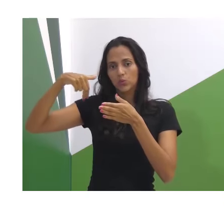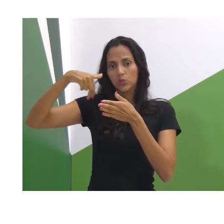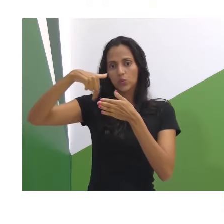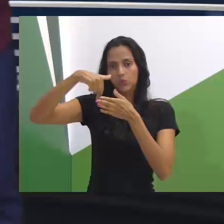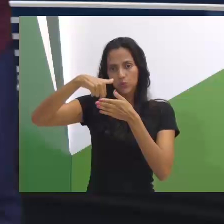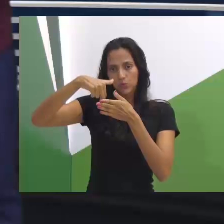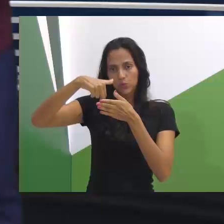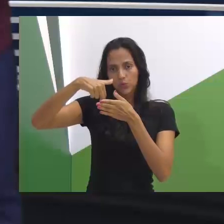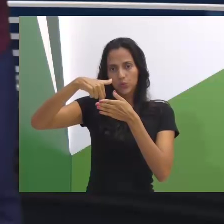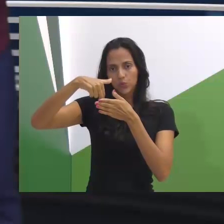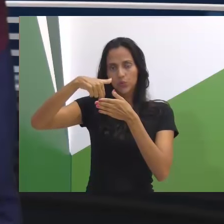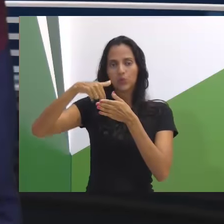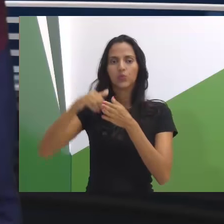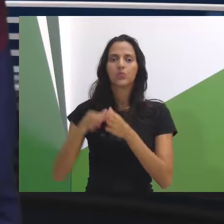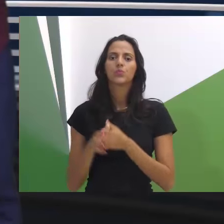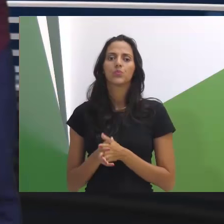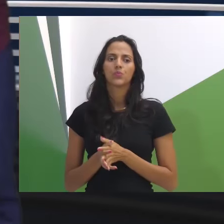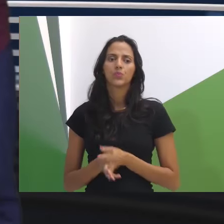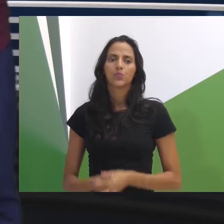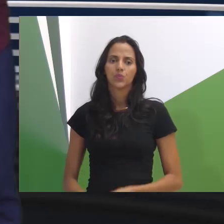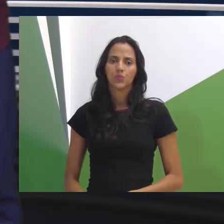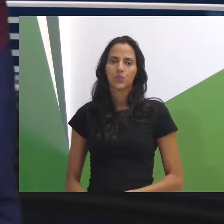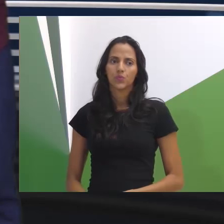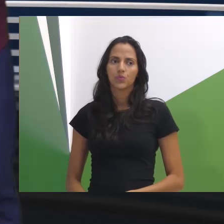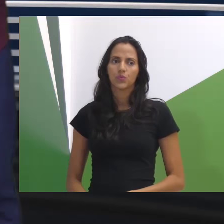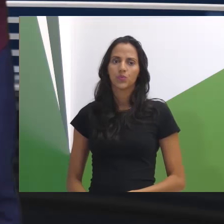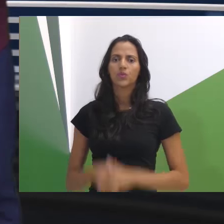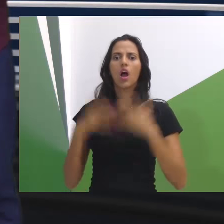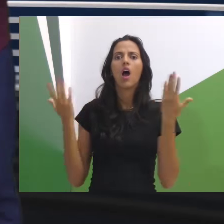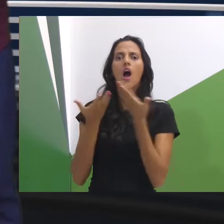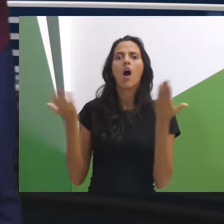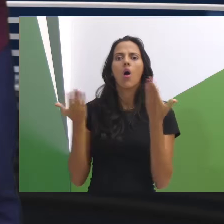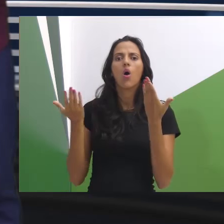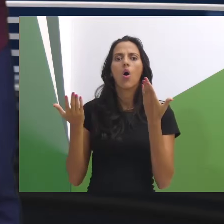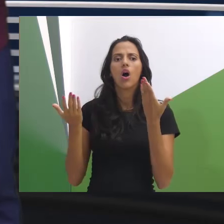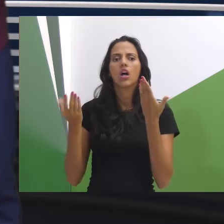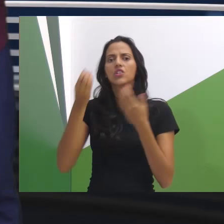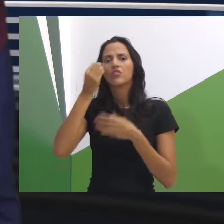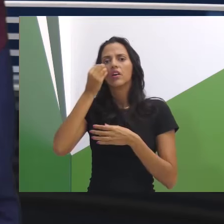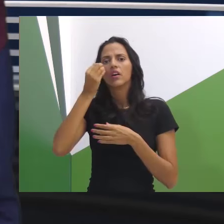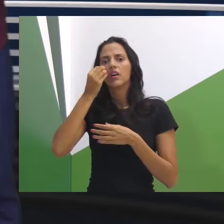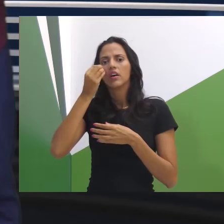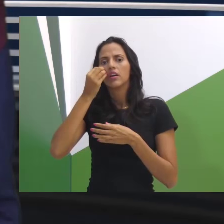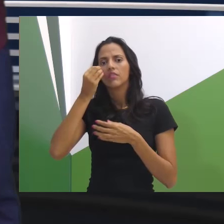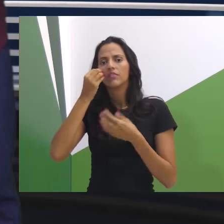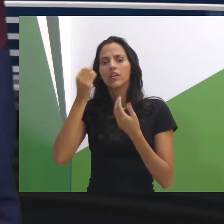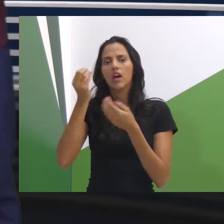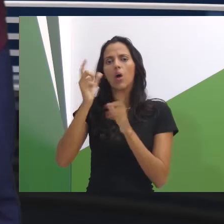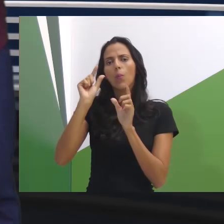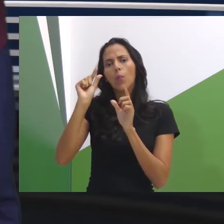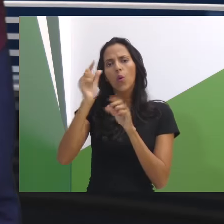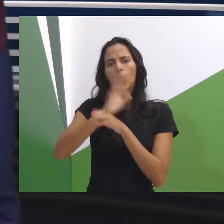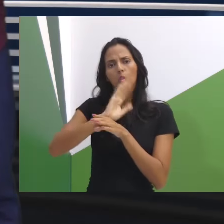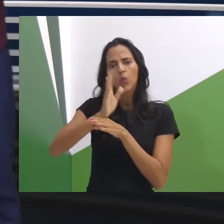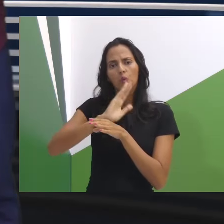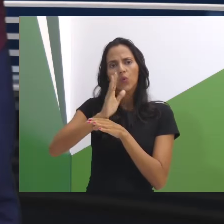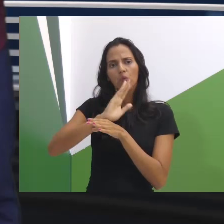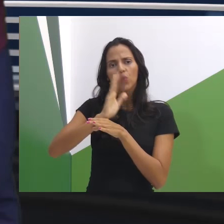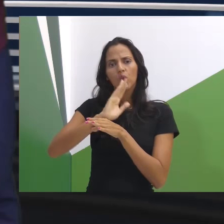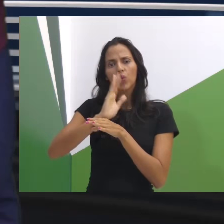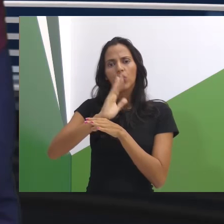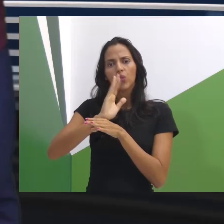Agora Nós vamos ficar Para que vocês entendam Com o trailer Do filme Amistar Para